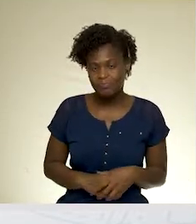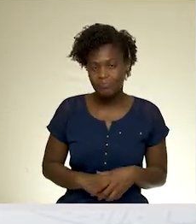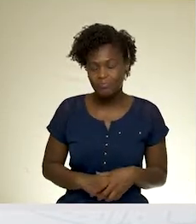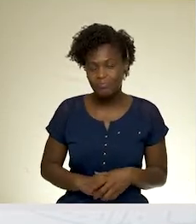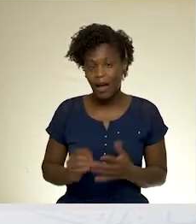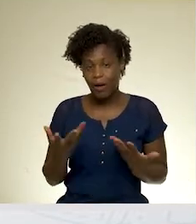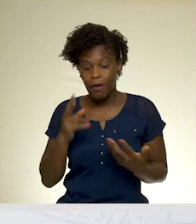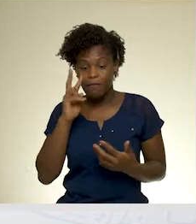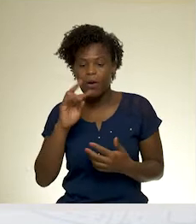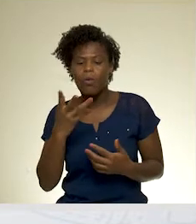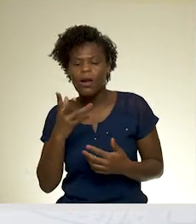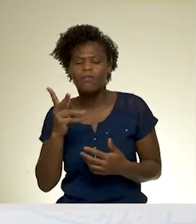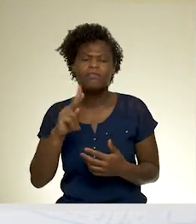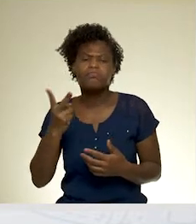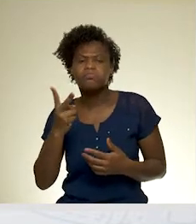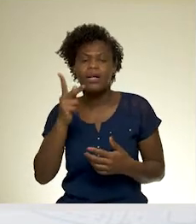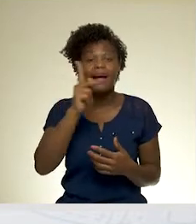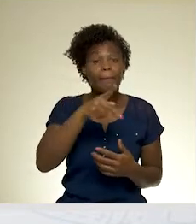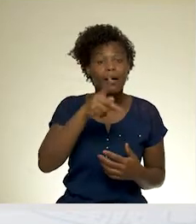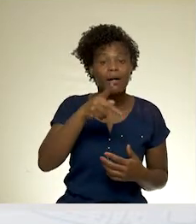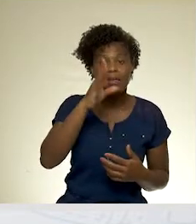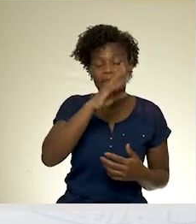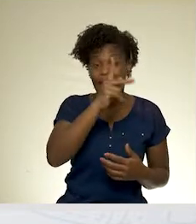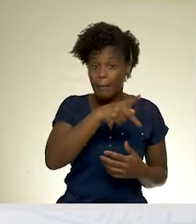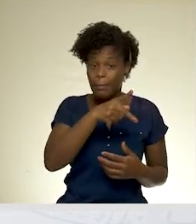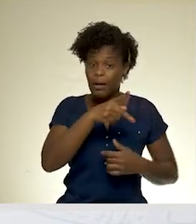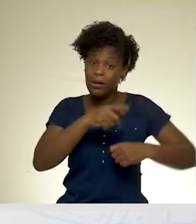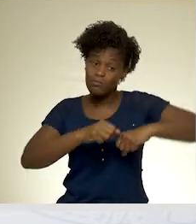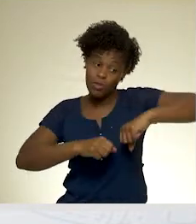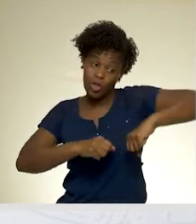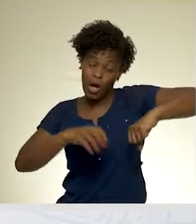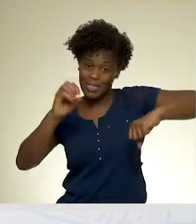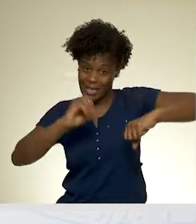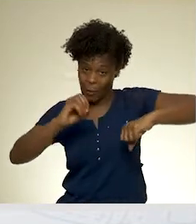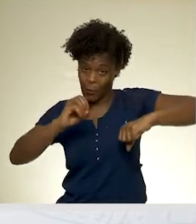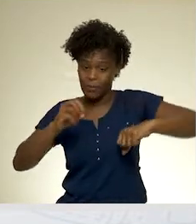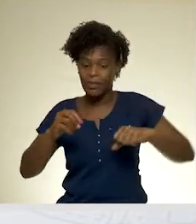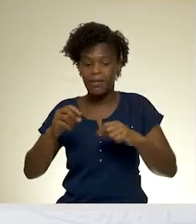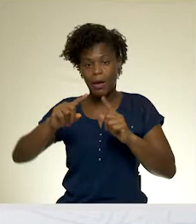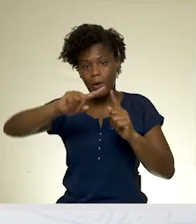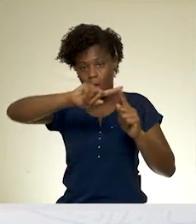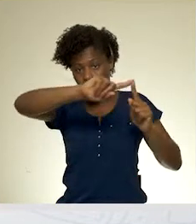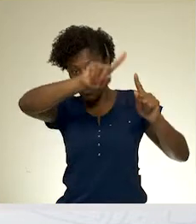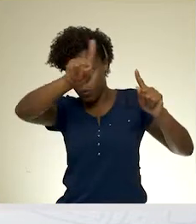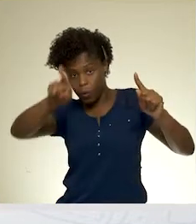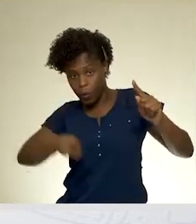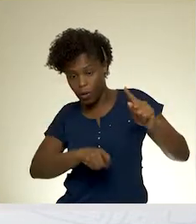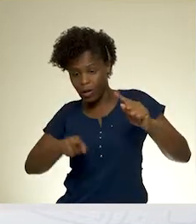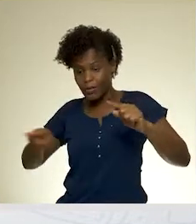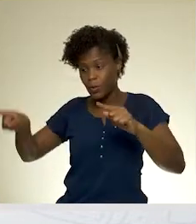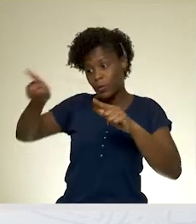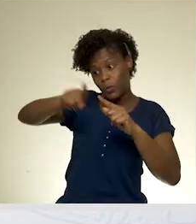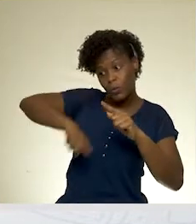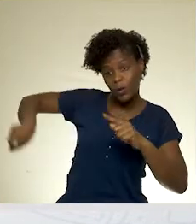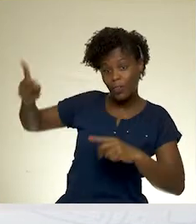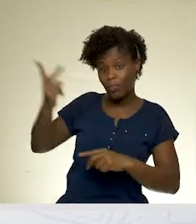Vamos ver a variação de k. Quando k for menor do que zero, temos aqui curva dupla, que